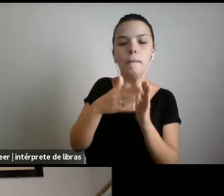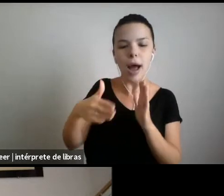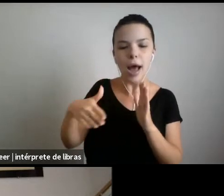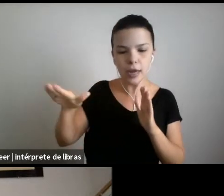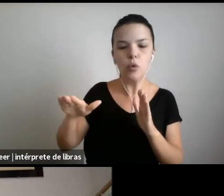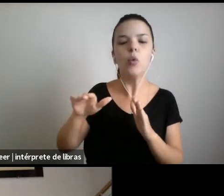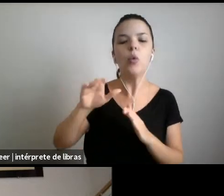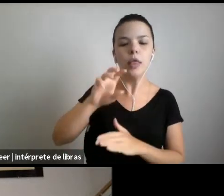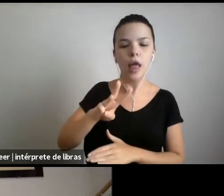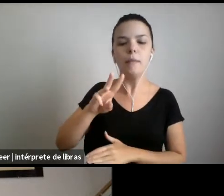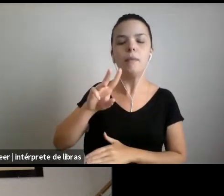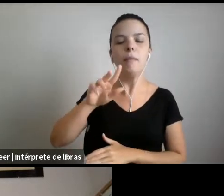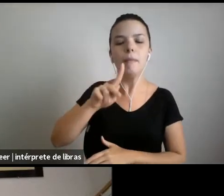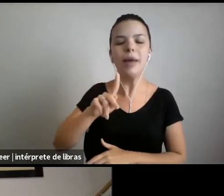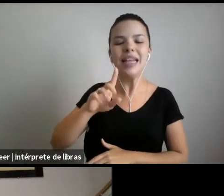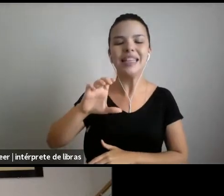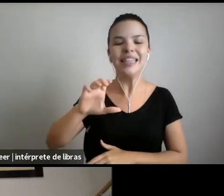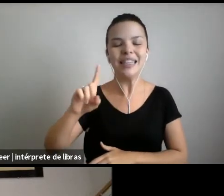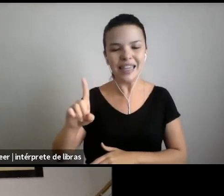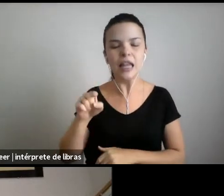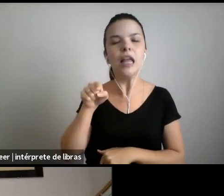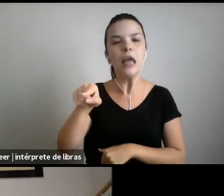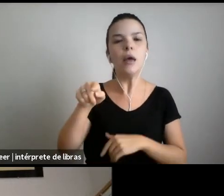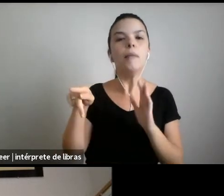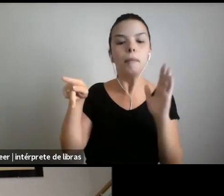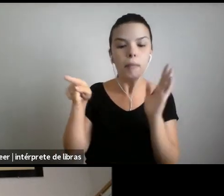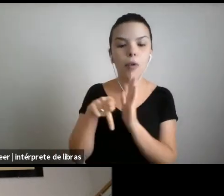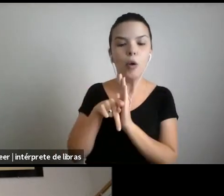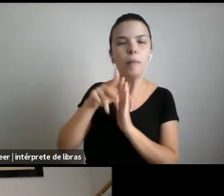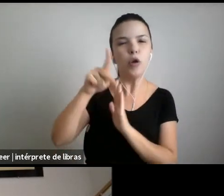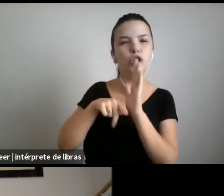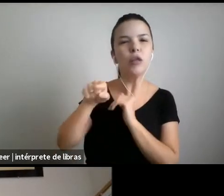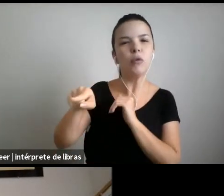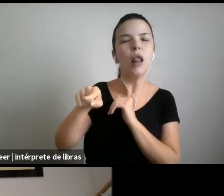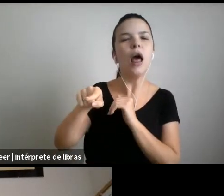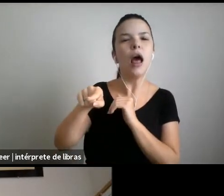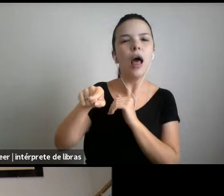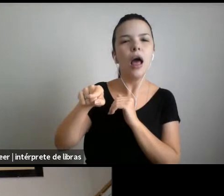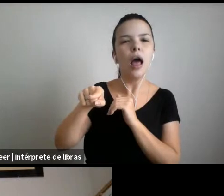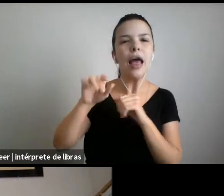do Far East Russia Orca Project, na península de Kamchatka.